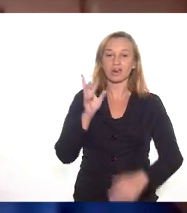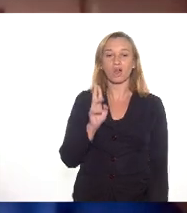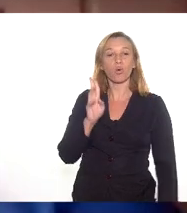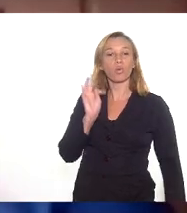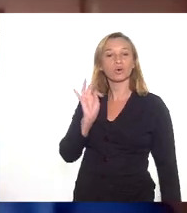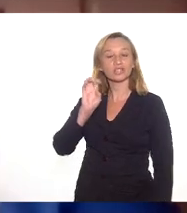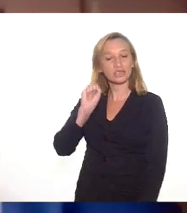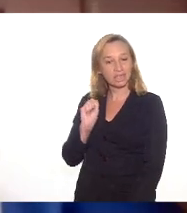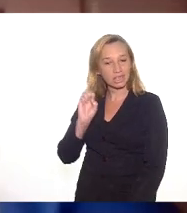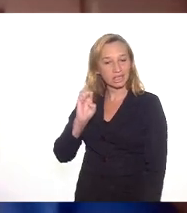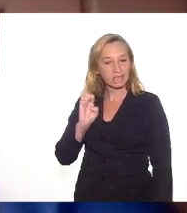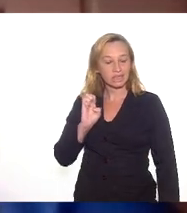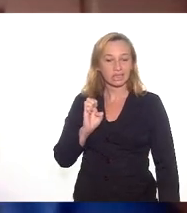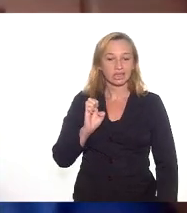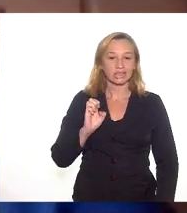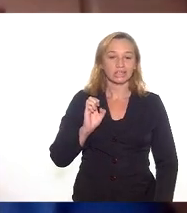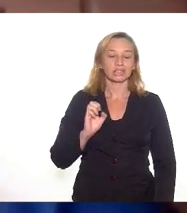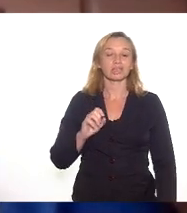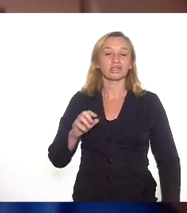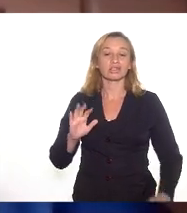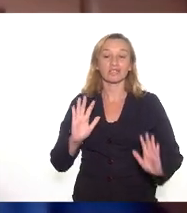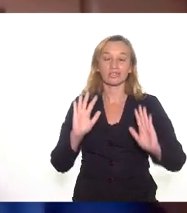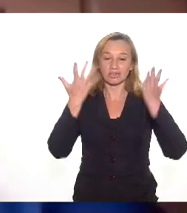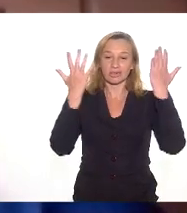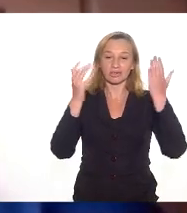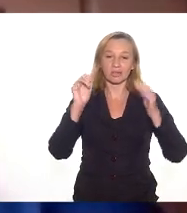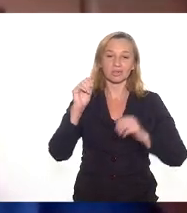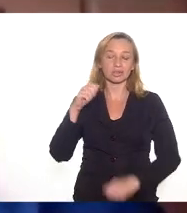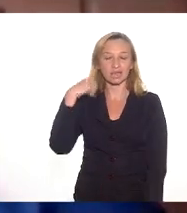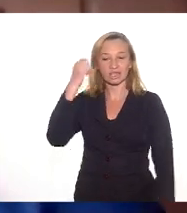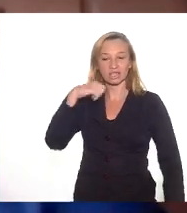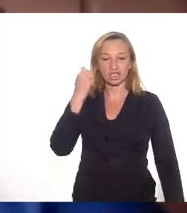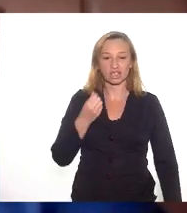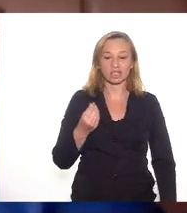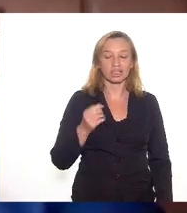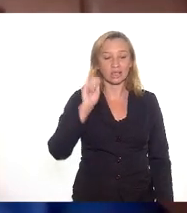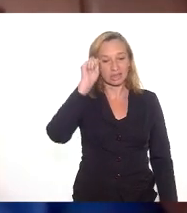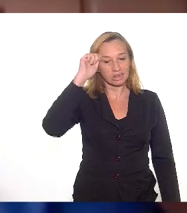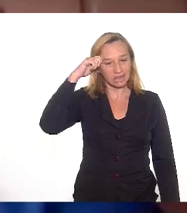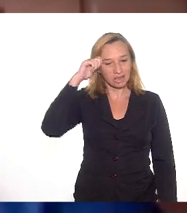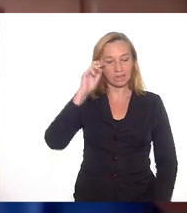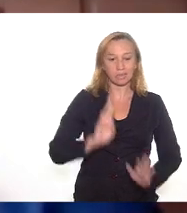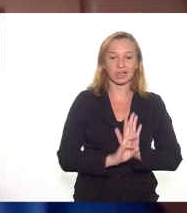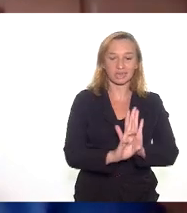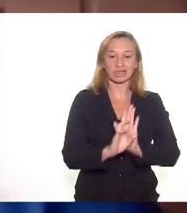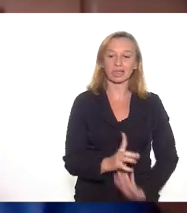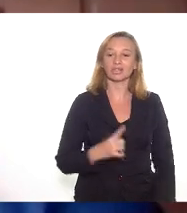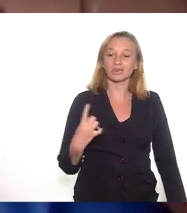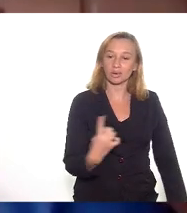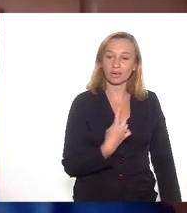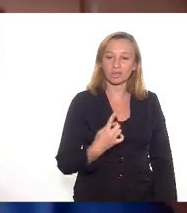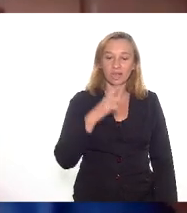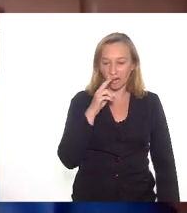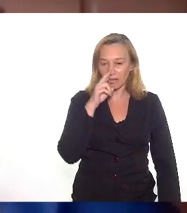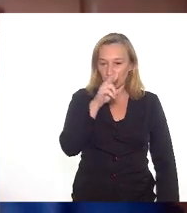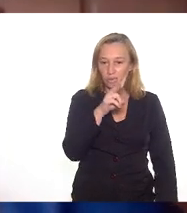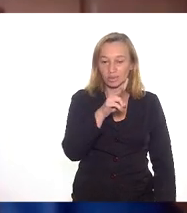Souza, viva os artistas negros e negras que nos representam, que representam a